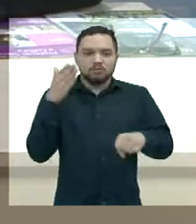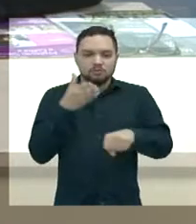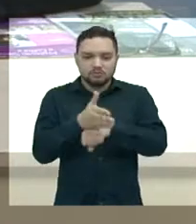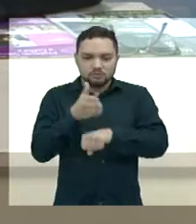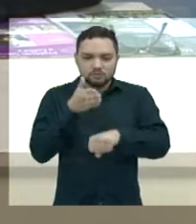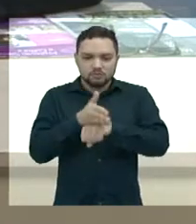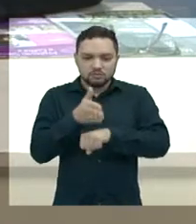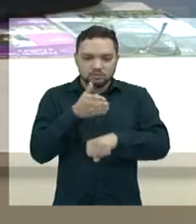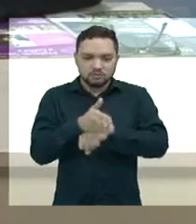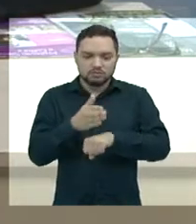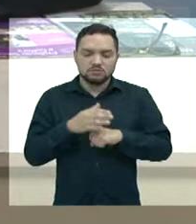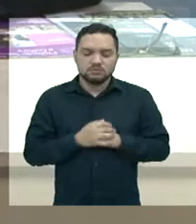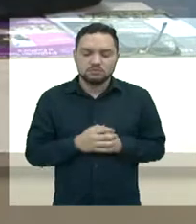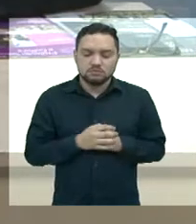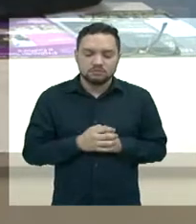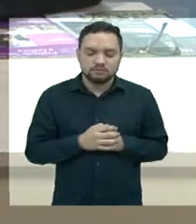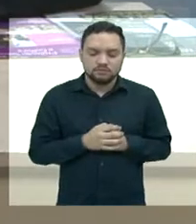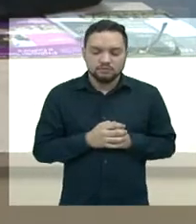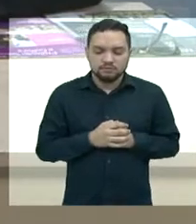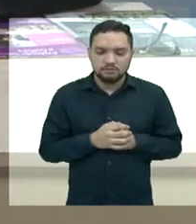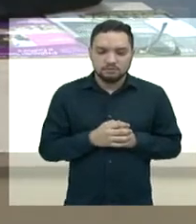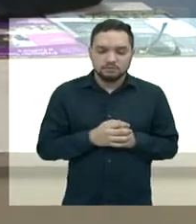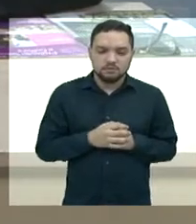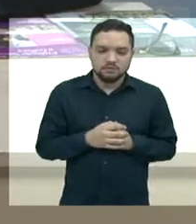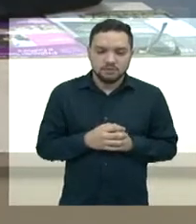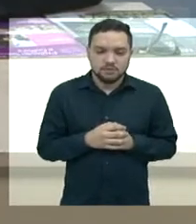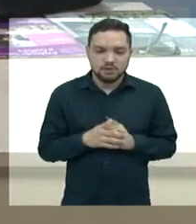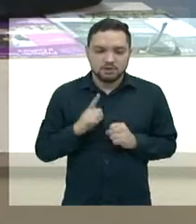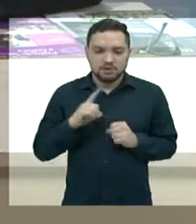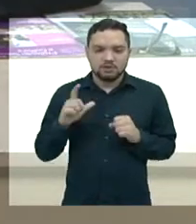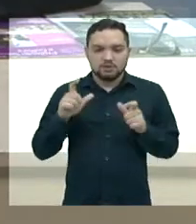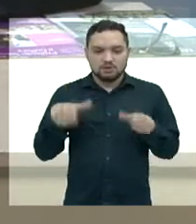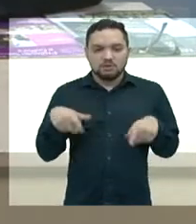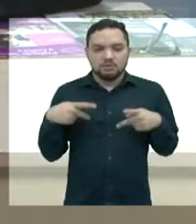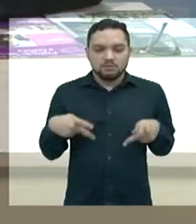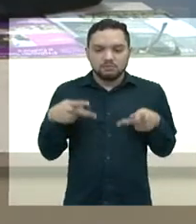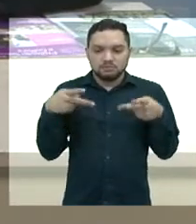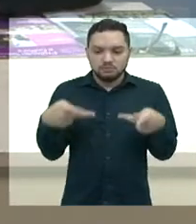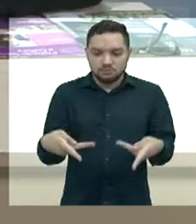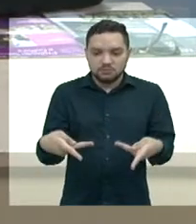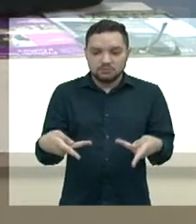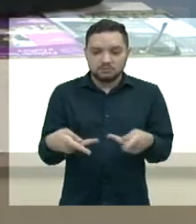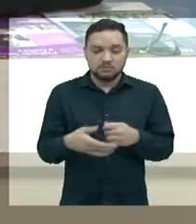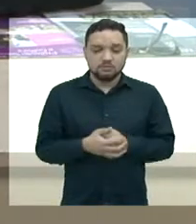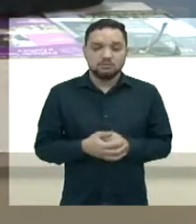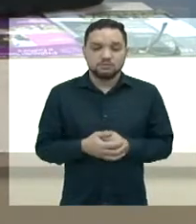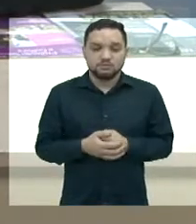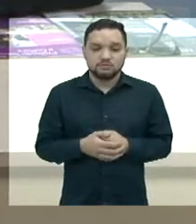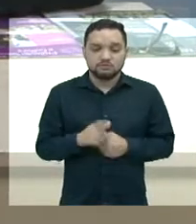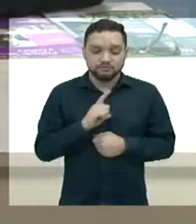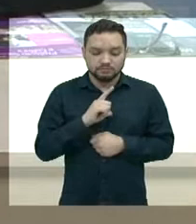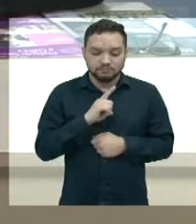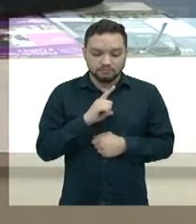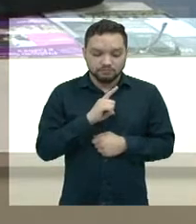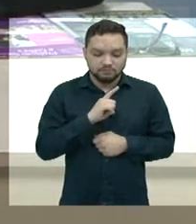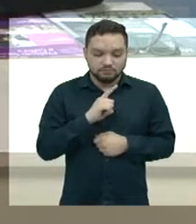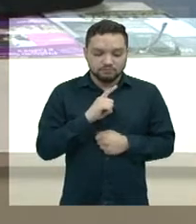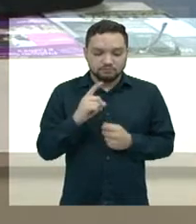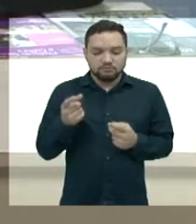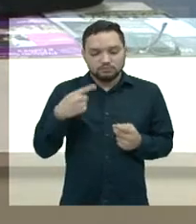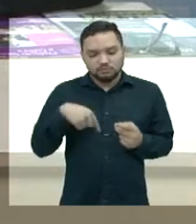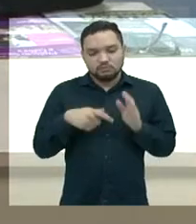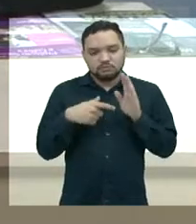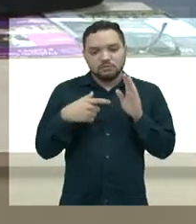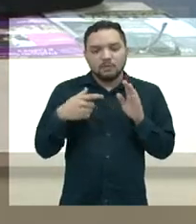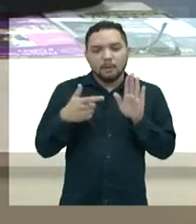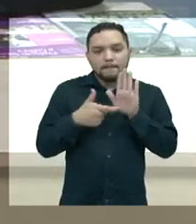conjunto arquitetônico e tem aqui este ponto de visitação que, inclusive, apresenta muito do que é a cultura aqui